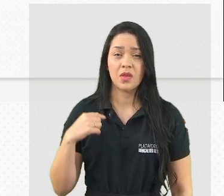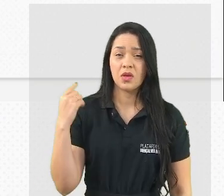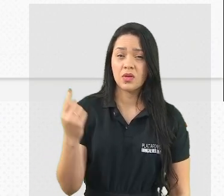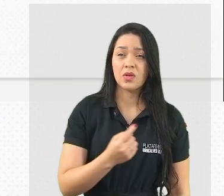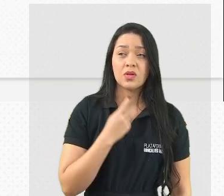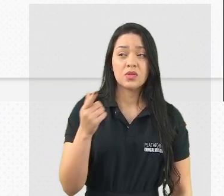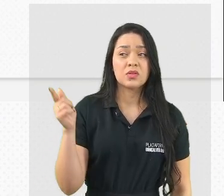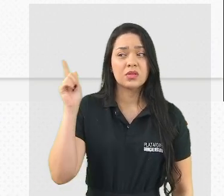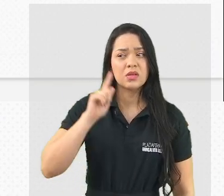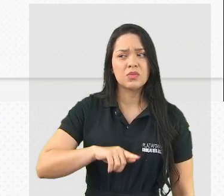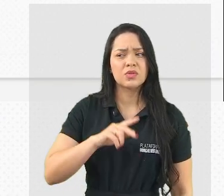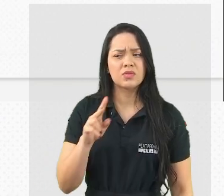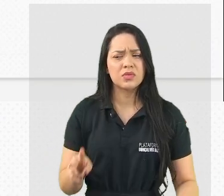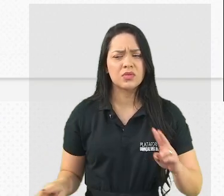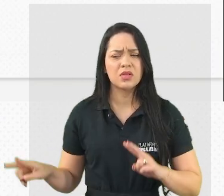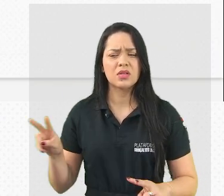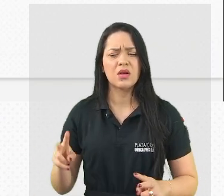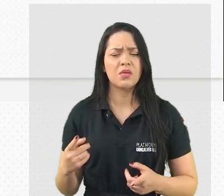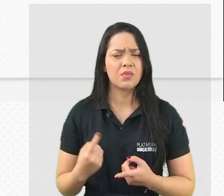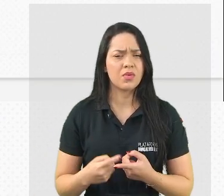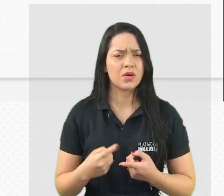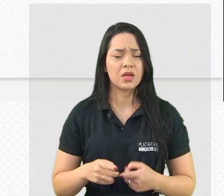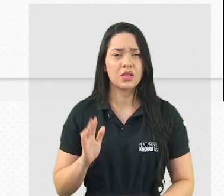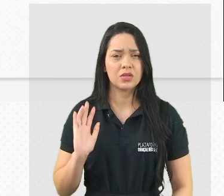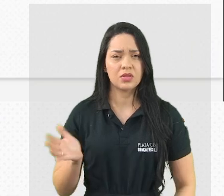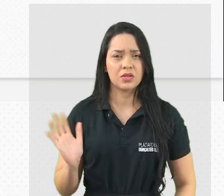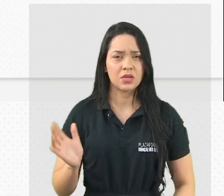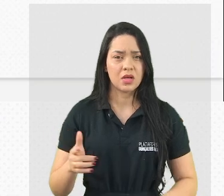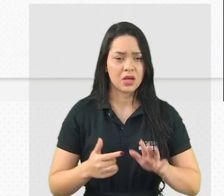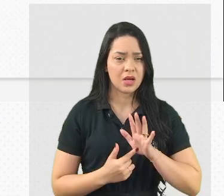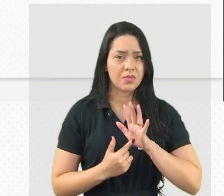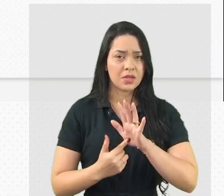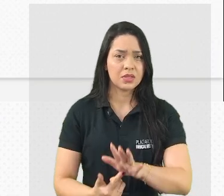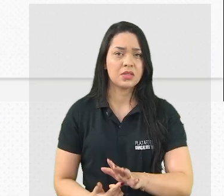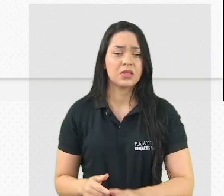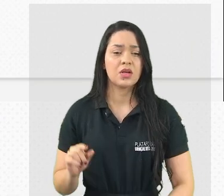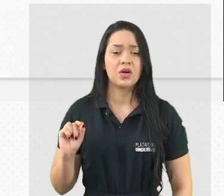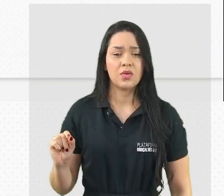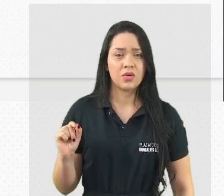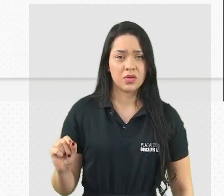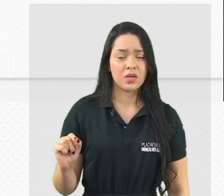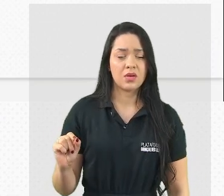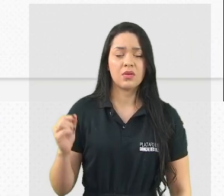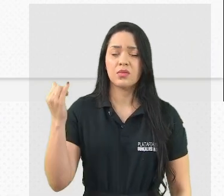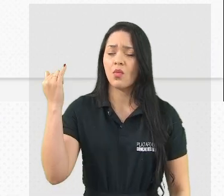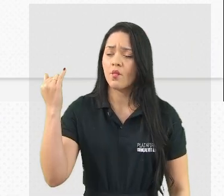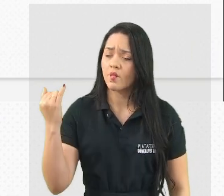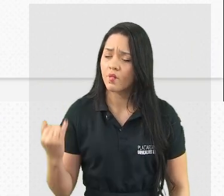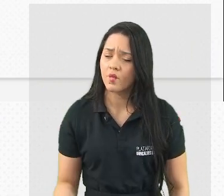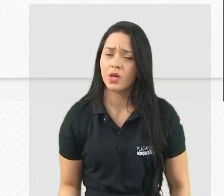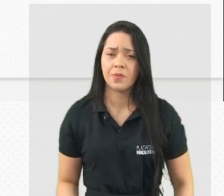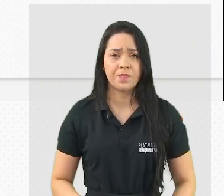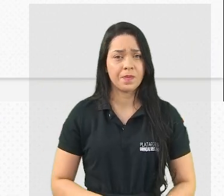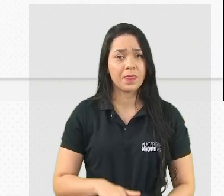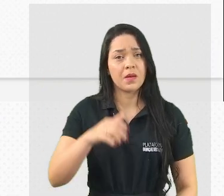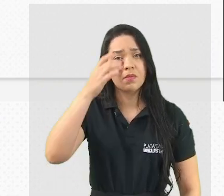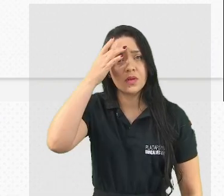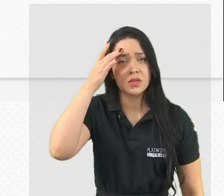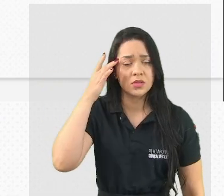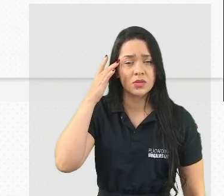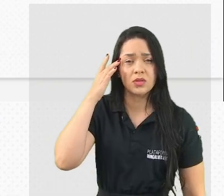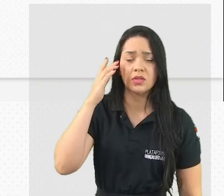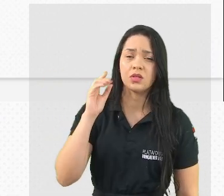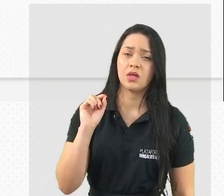conseguimos visualizar, porque elas já apresentam uma extrema magreza. São pessoas que